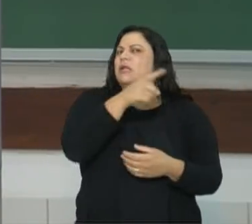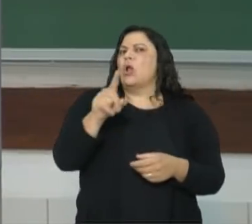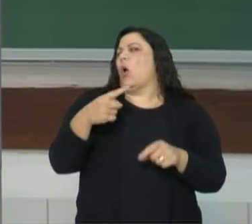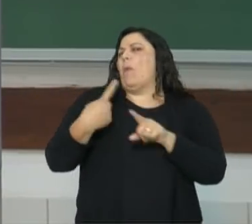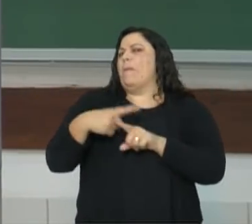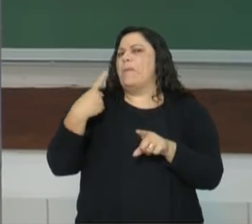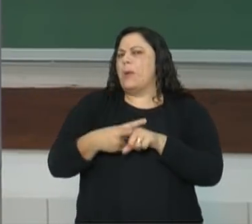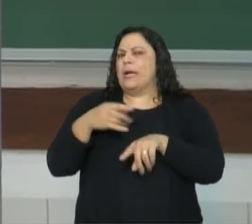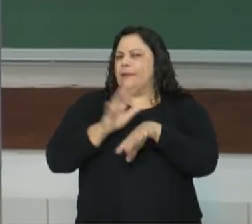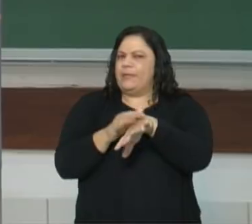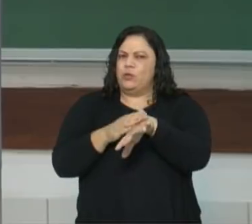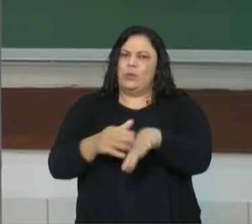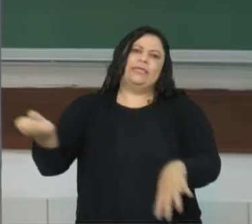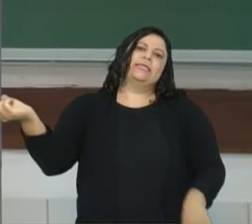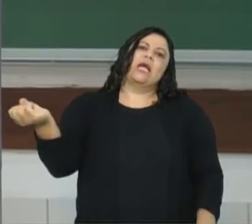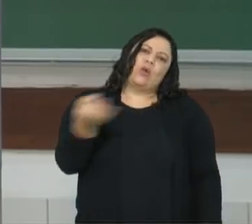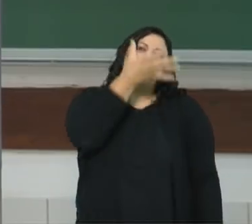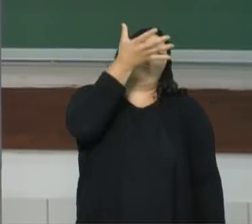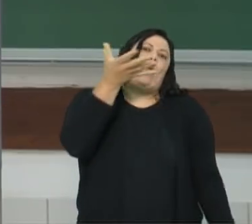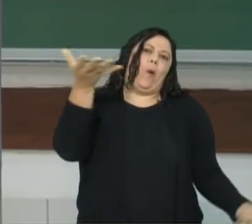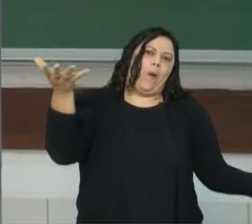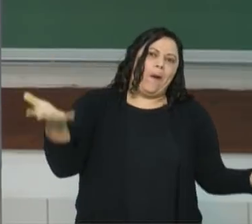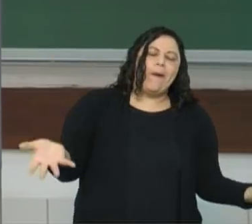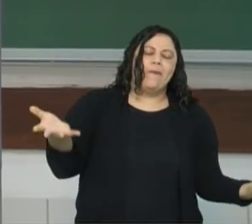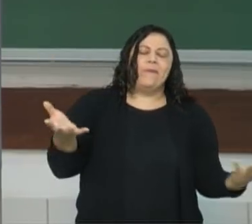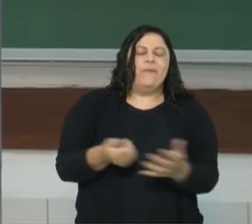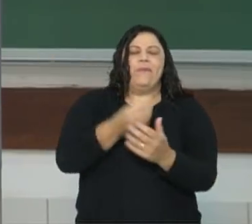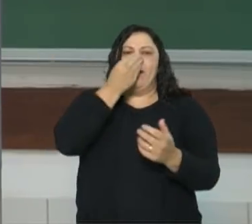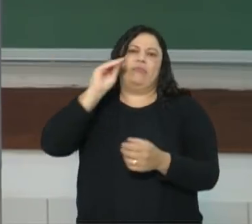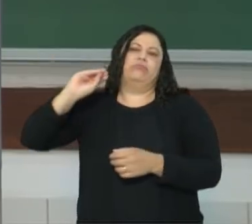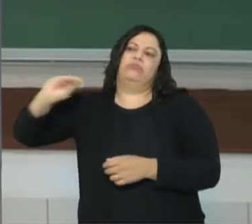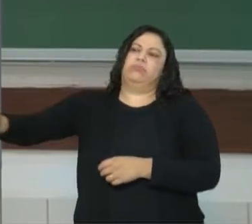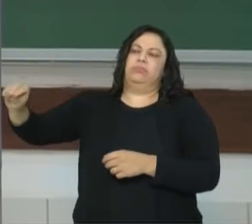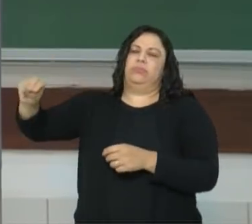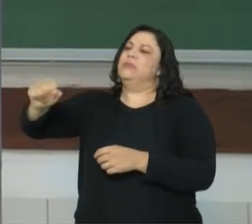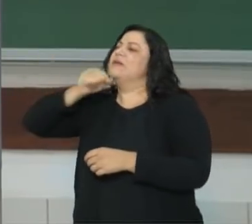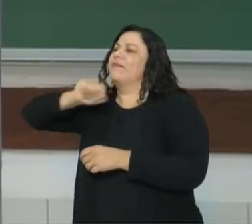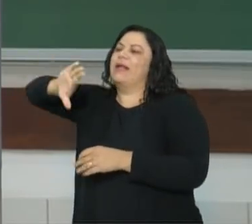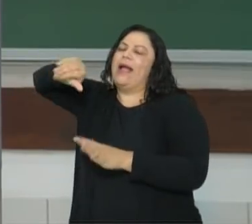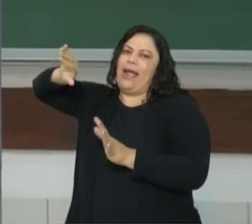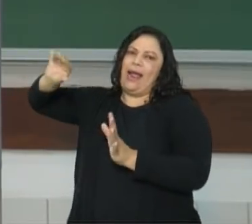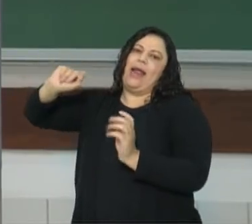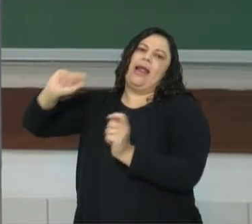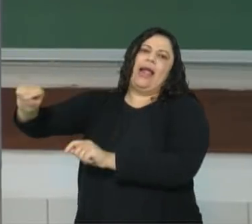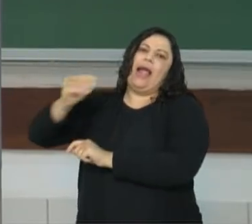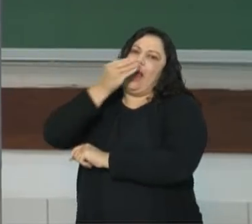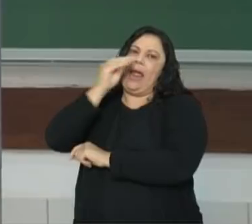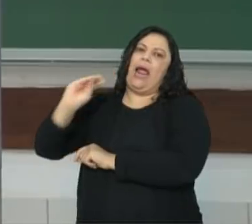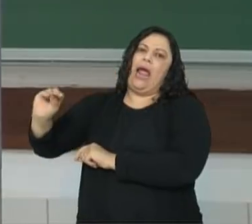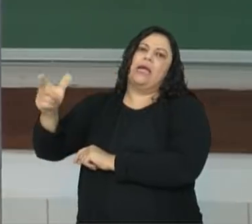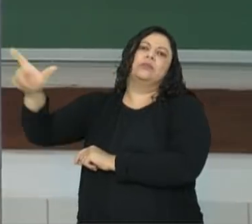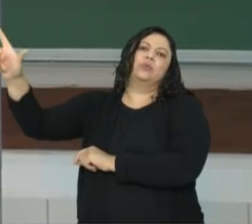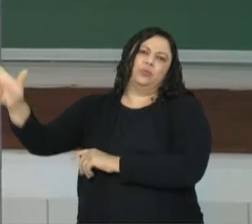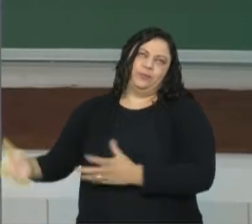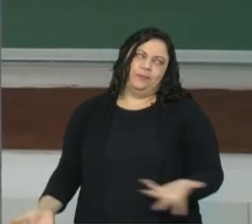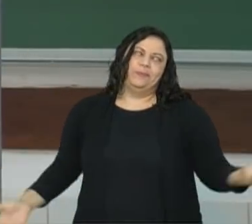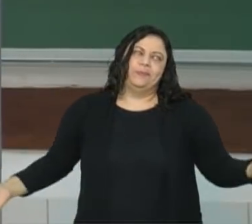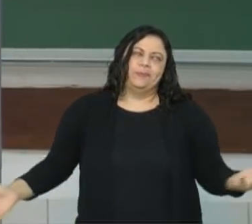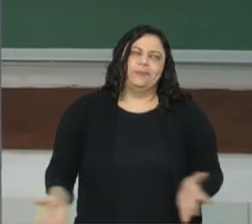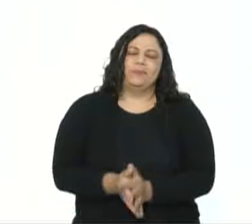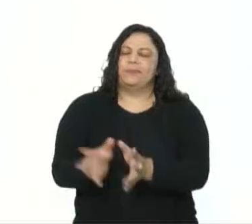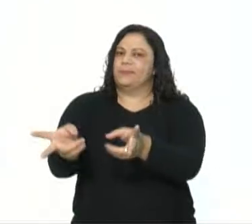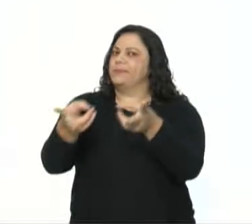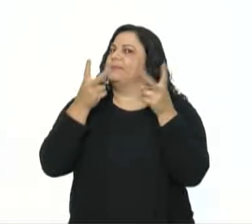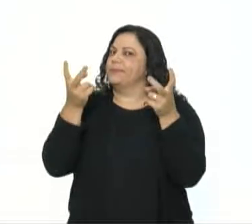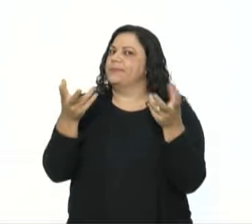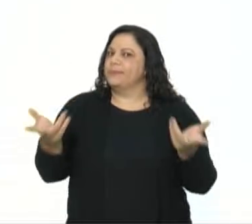doença novidade, estrelinha, que você vai abandonar as antigas que moram com nós faz muito tempo, né? Preste atenção. Meus caros,